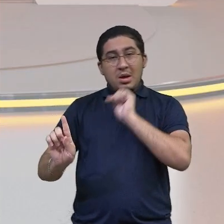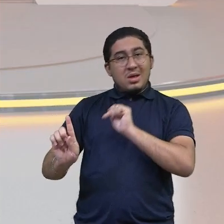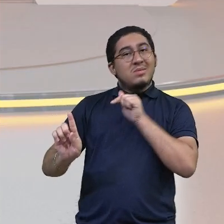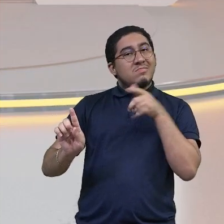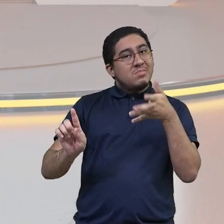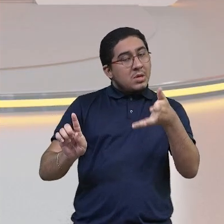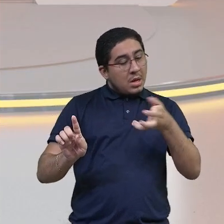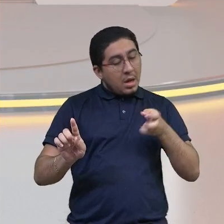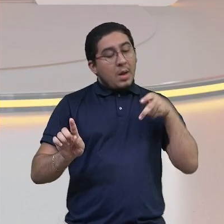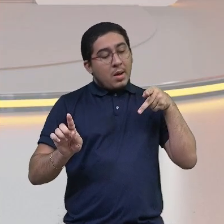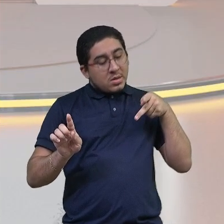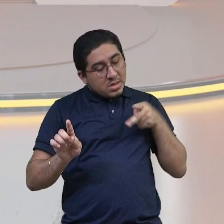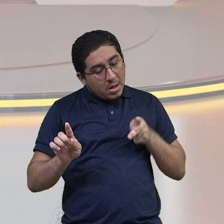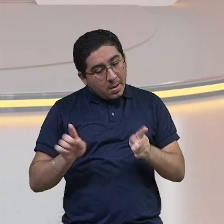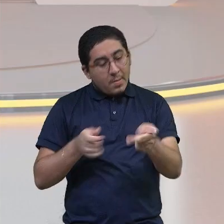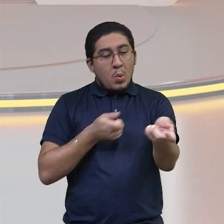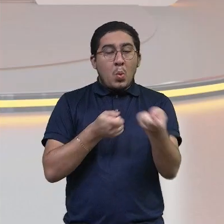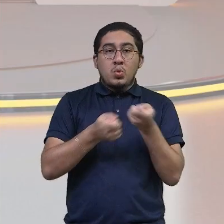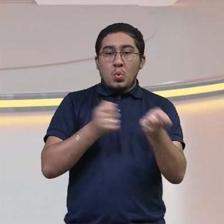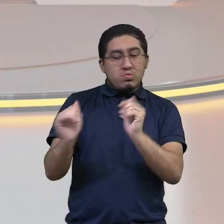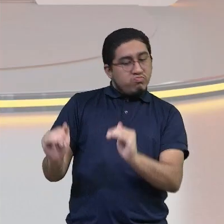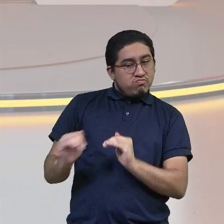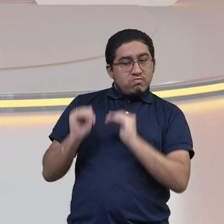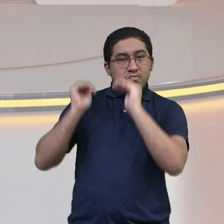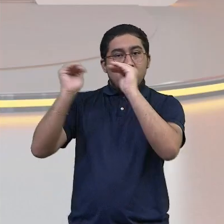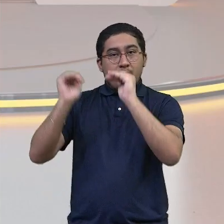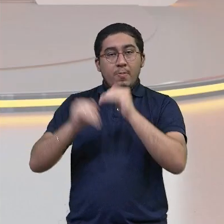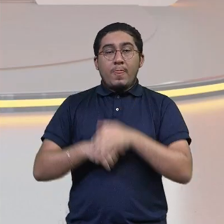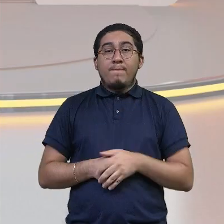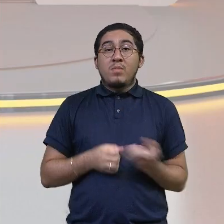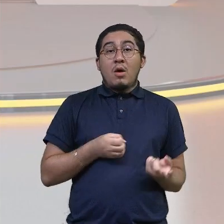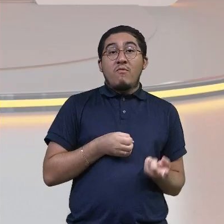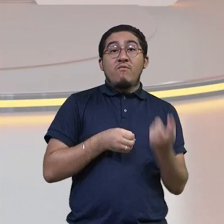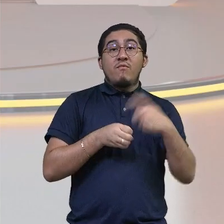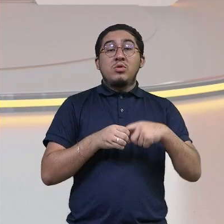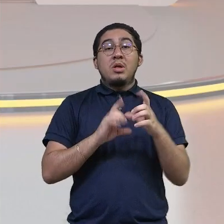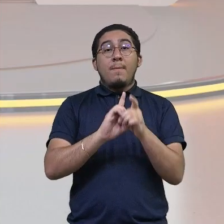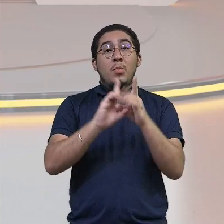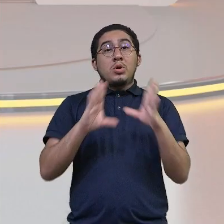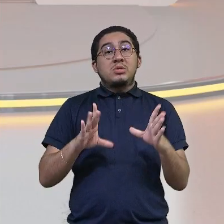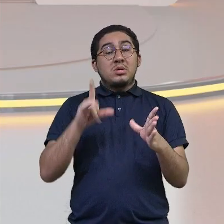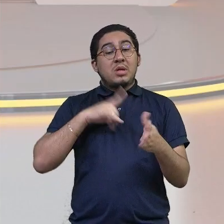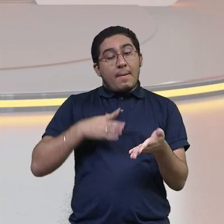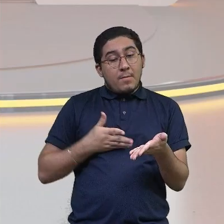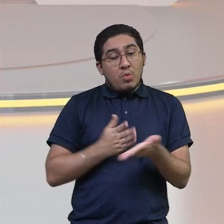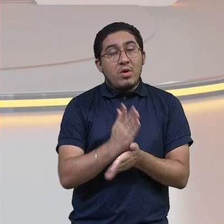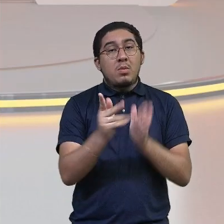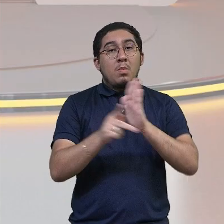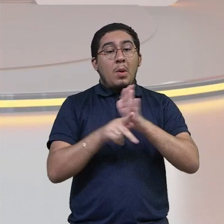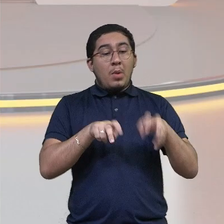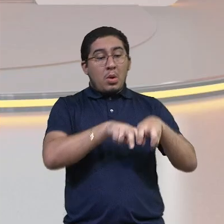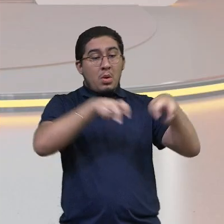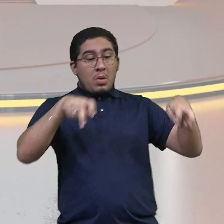das coisas. A redemocratização foi determinada por um plebiscito realizado